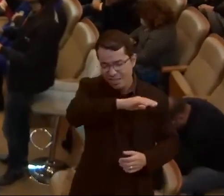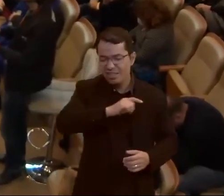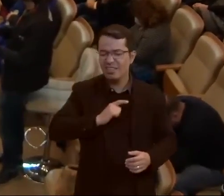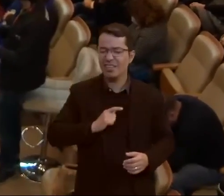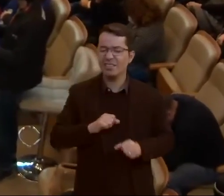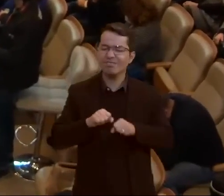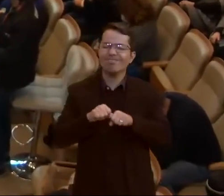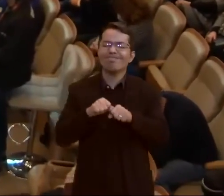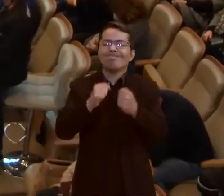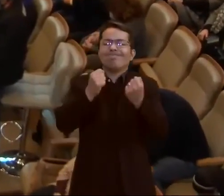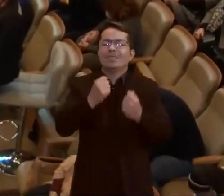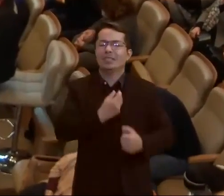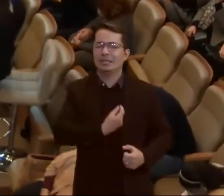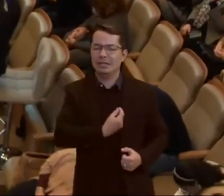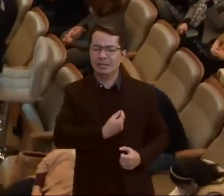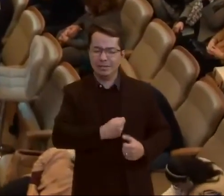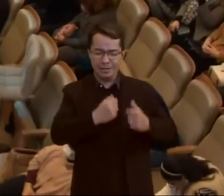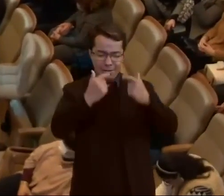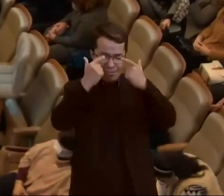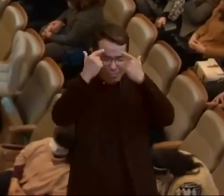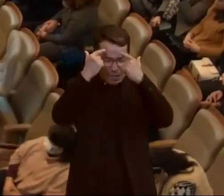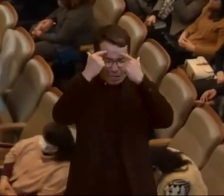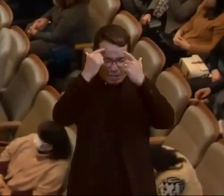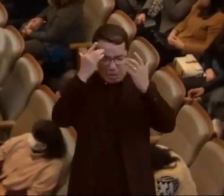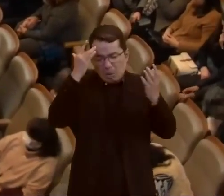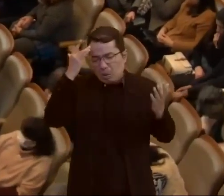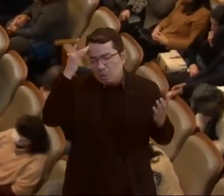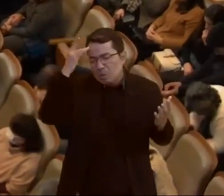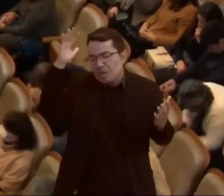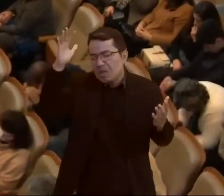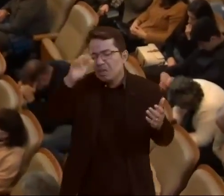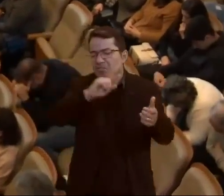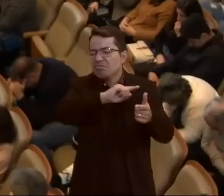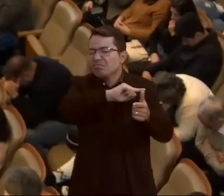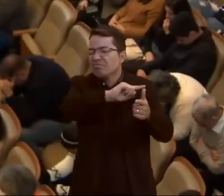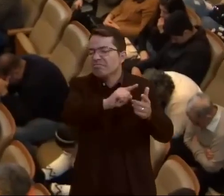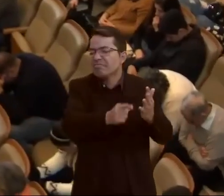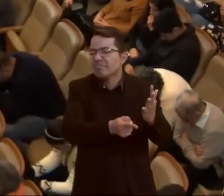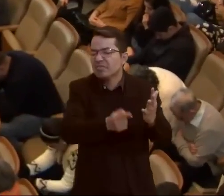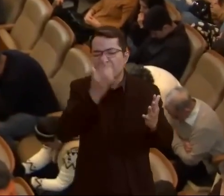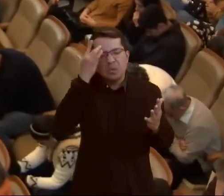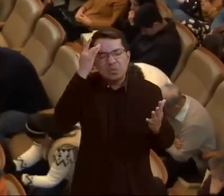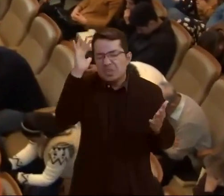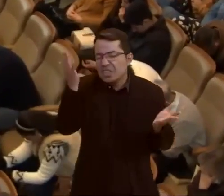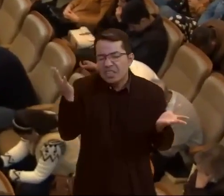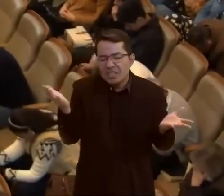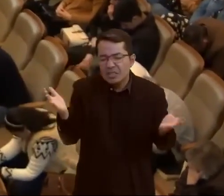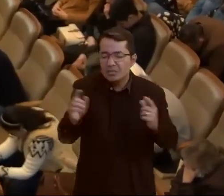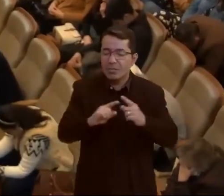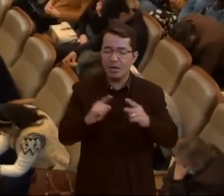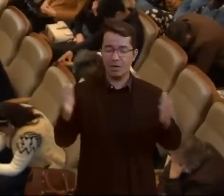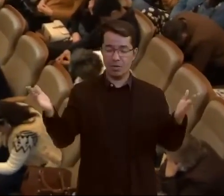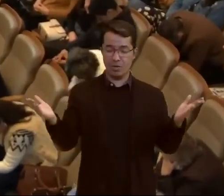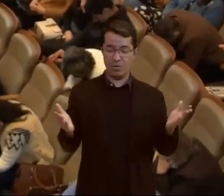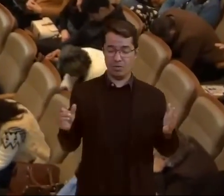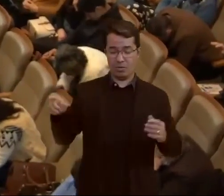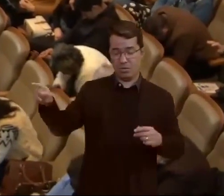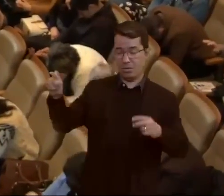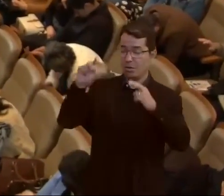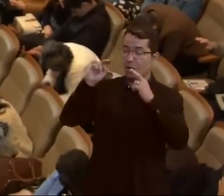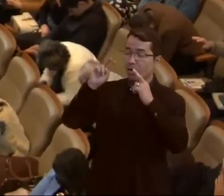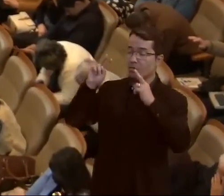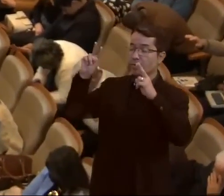sei dizer quais. Mas, Senhor, ouvindo a Tua palavra, eles entenderam que eles precisam colocar